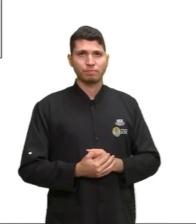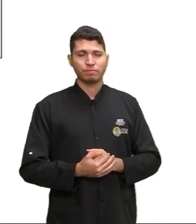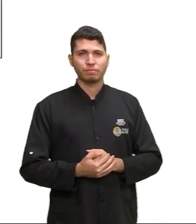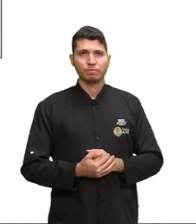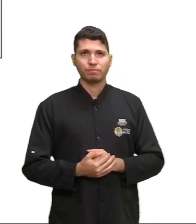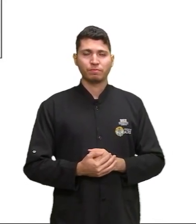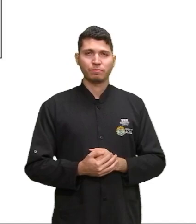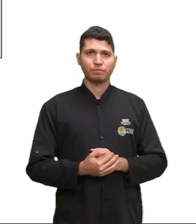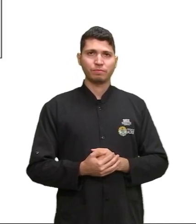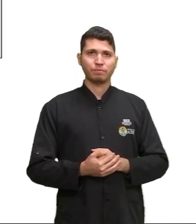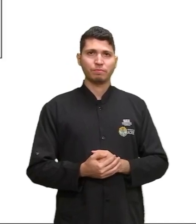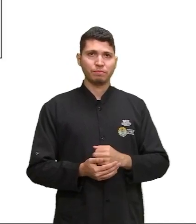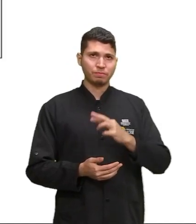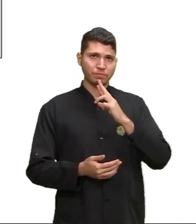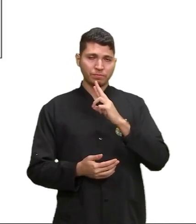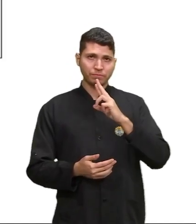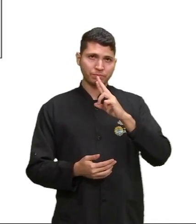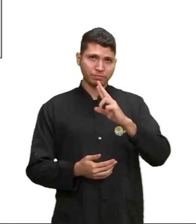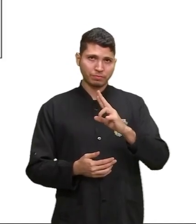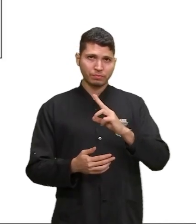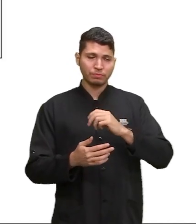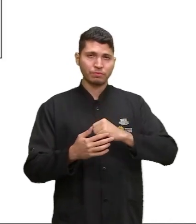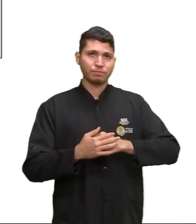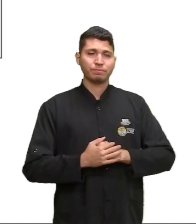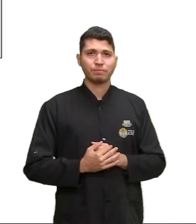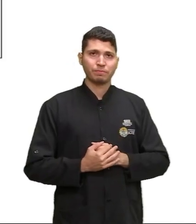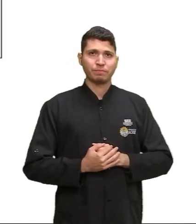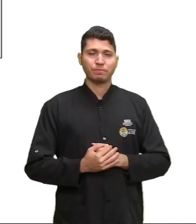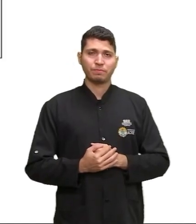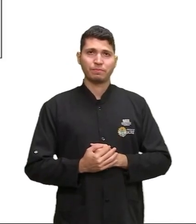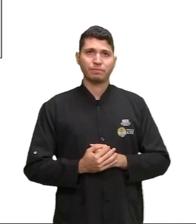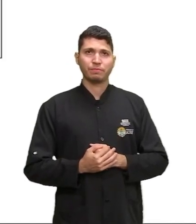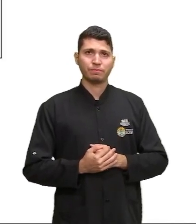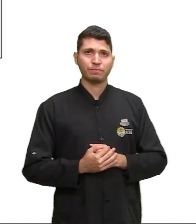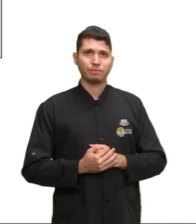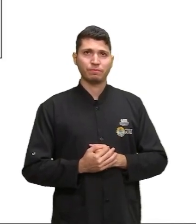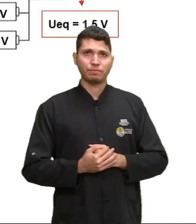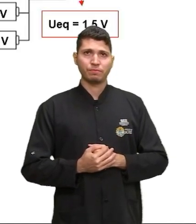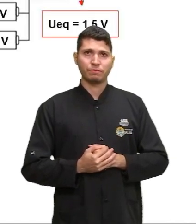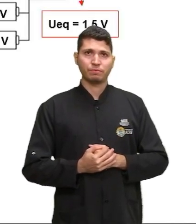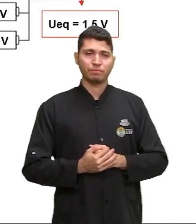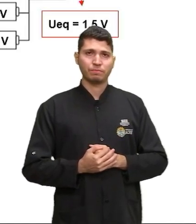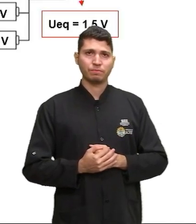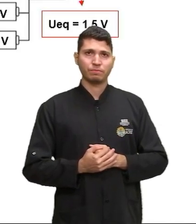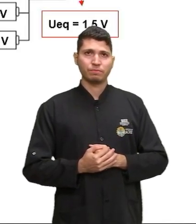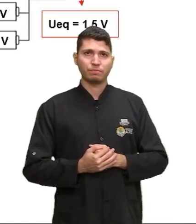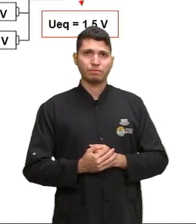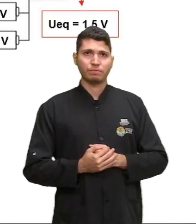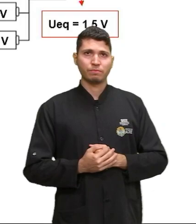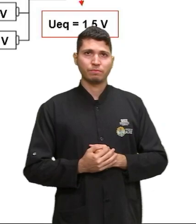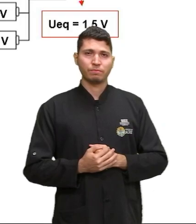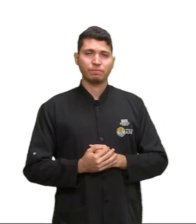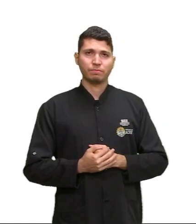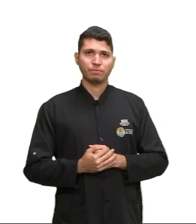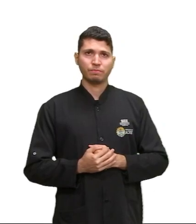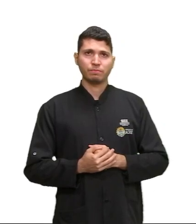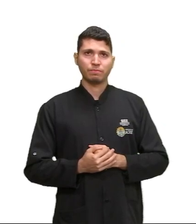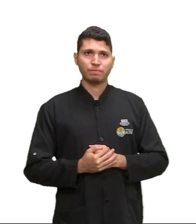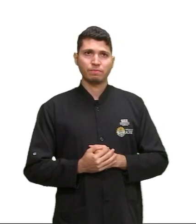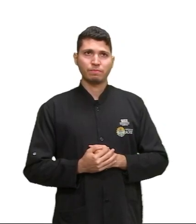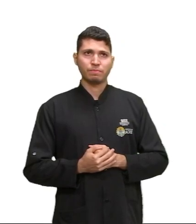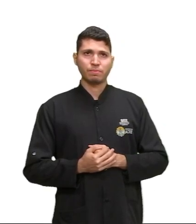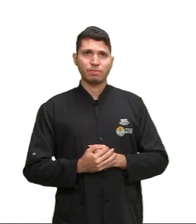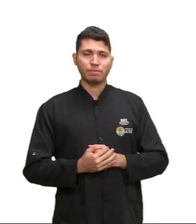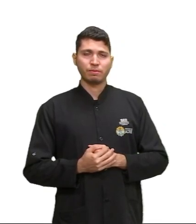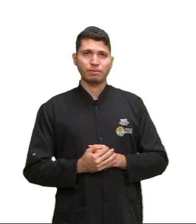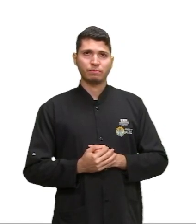para que a gente consiga atingir uma potência maior nessa lâmpada, para que ela produza um brilho maior. Bora para uma